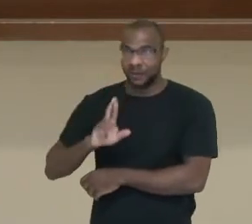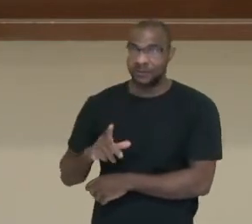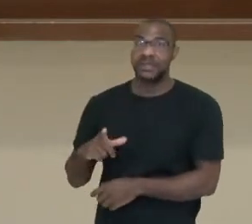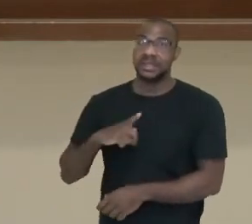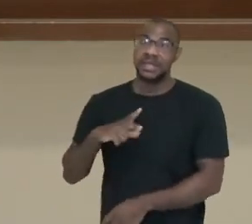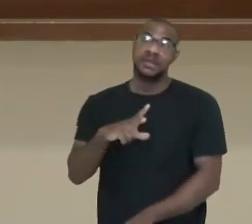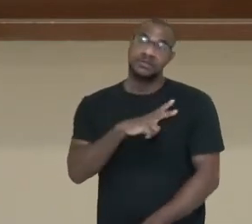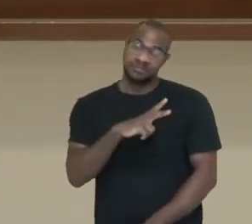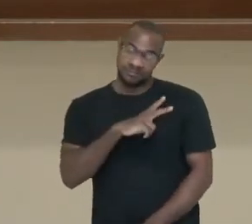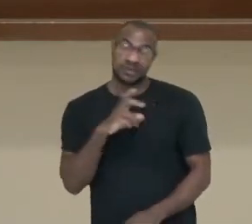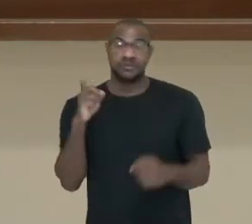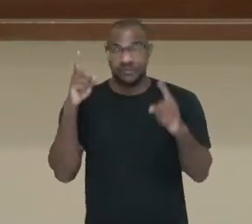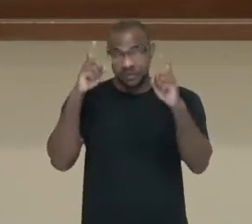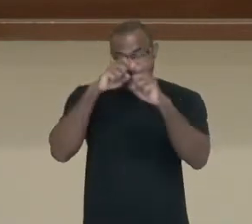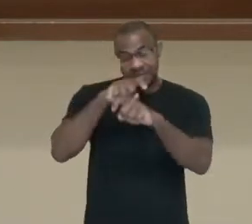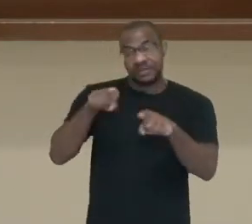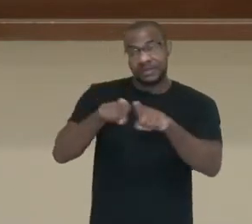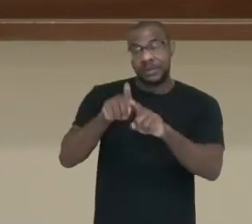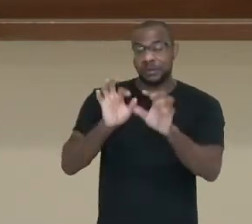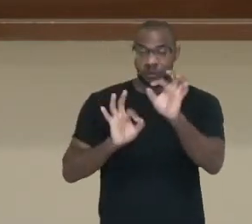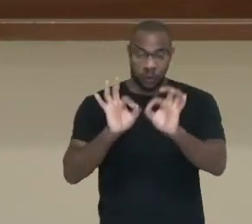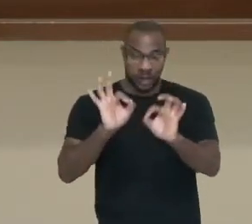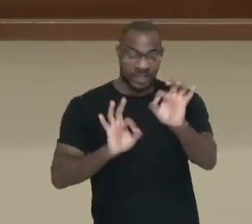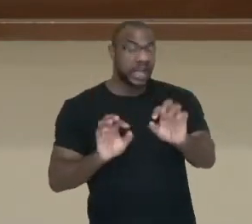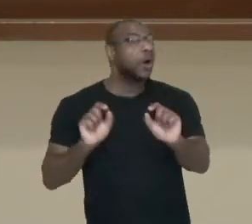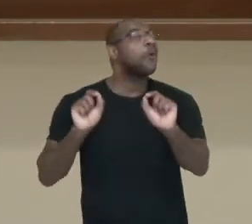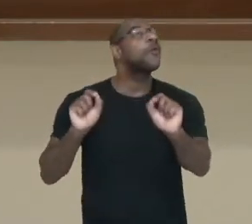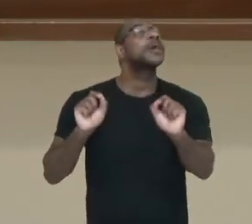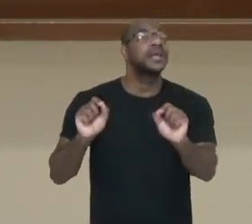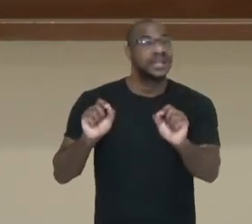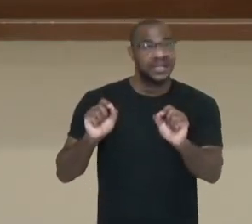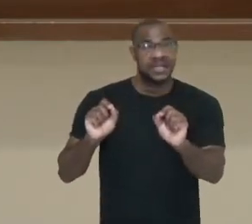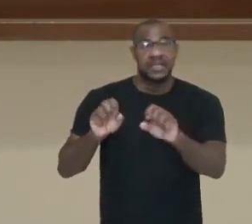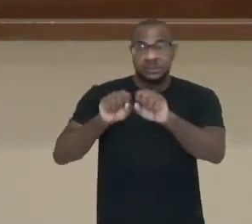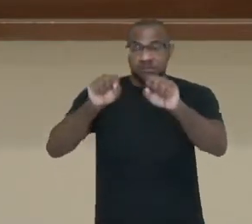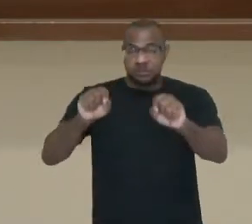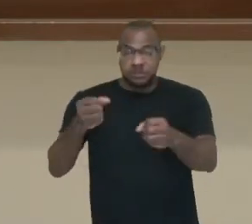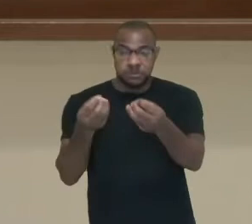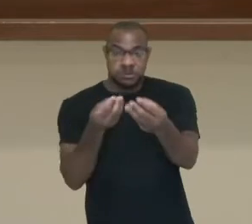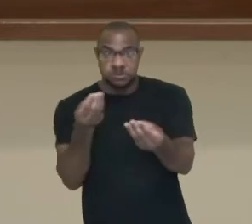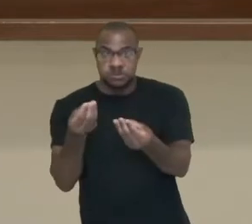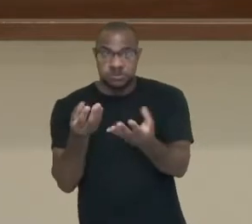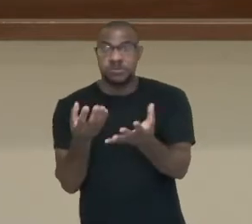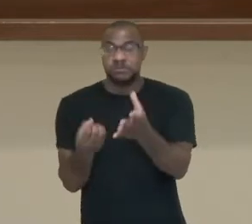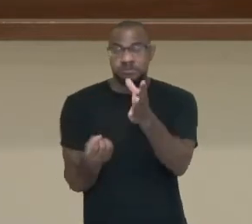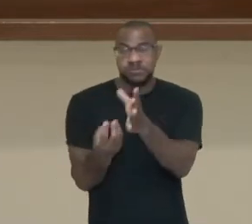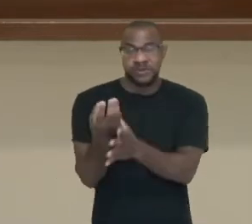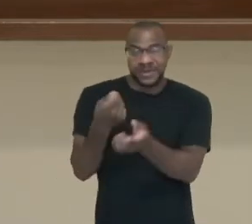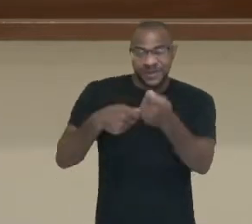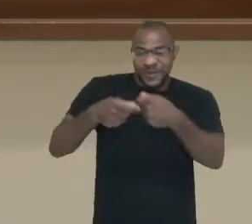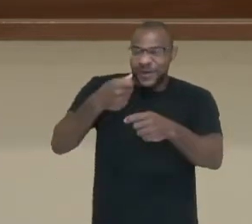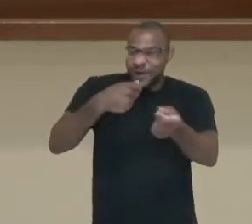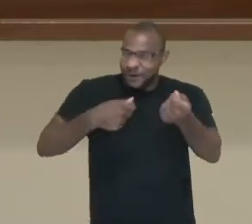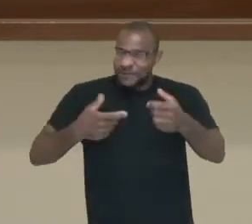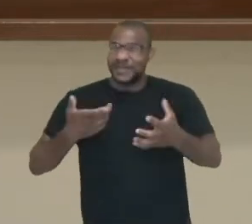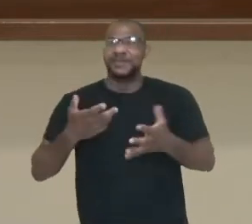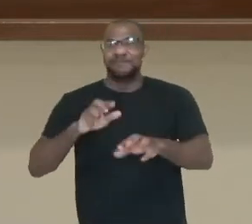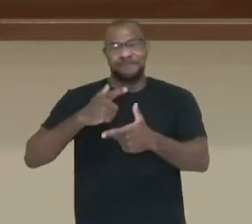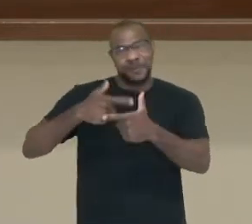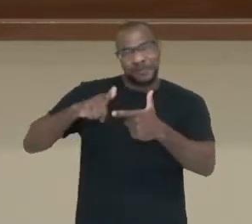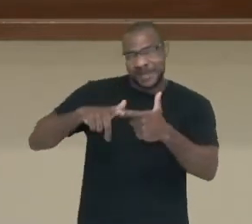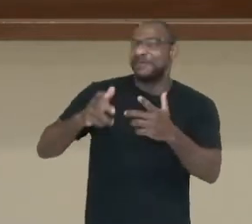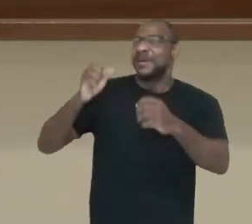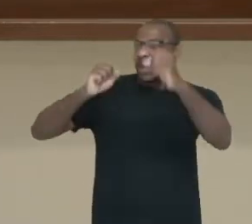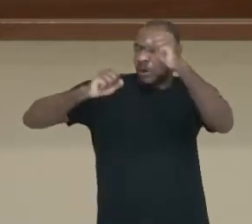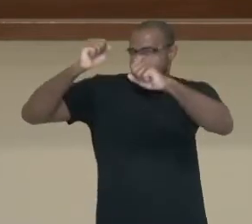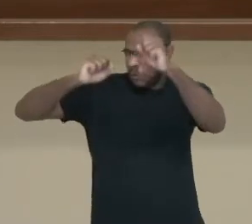a dificuldade em organizar, sistematizar o funcionamento econômico, industrial e